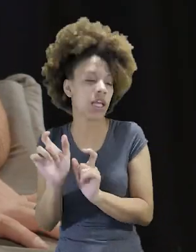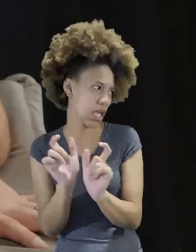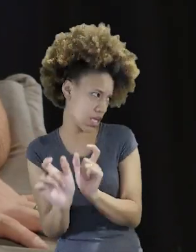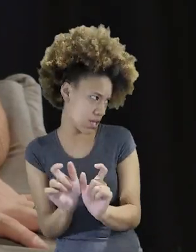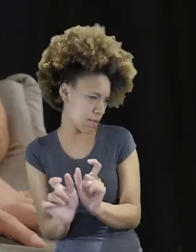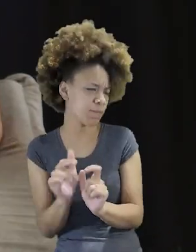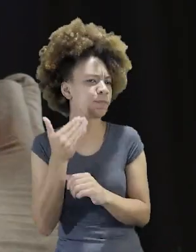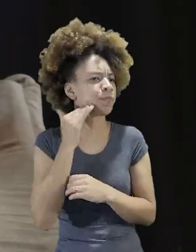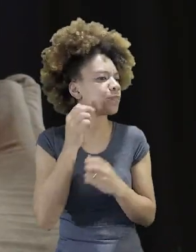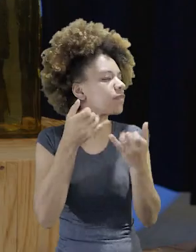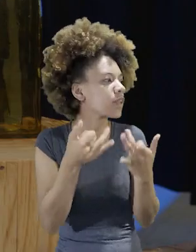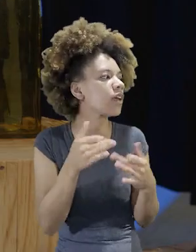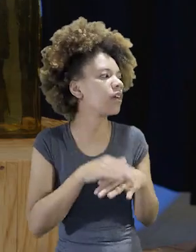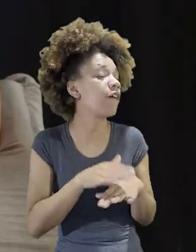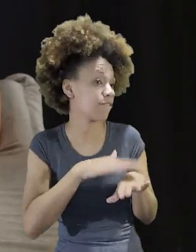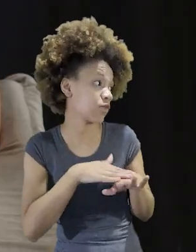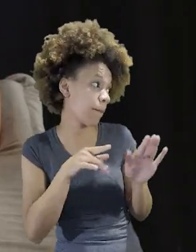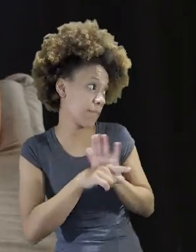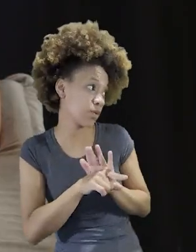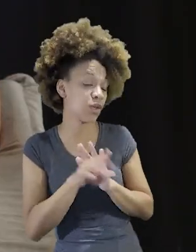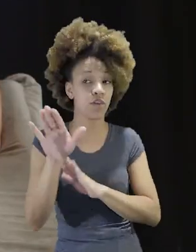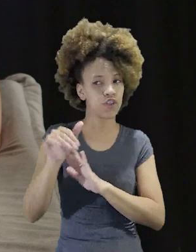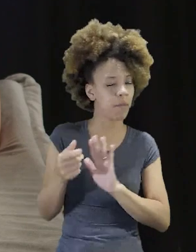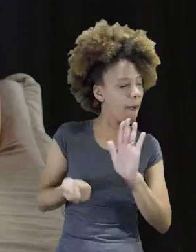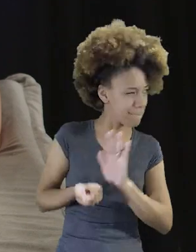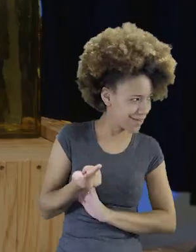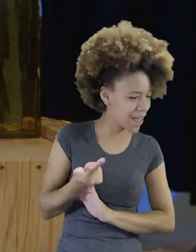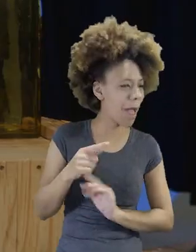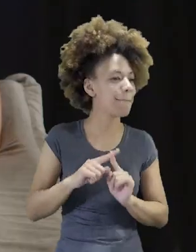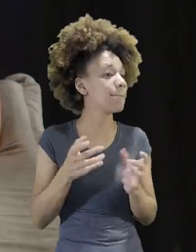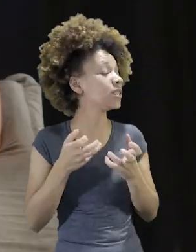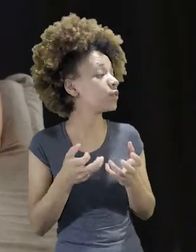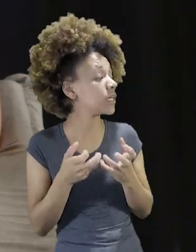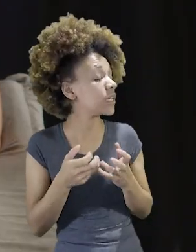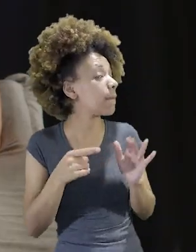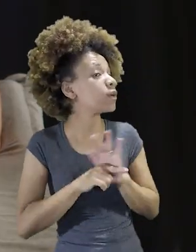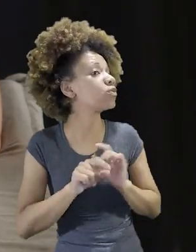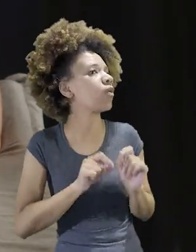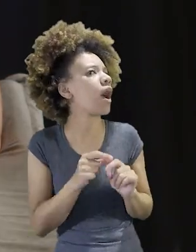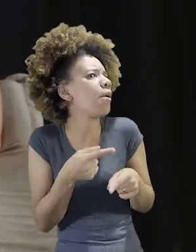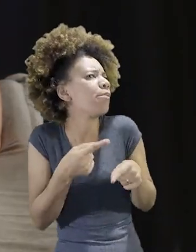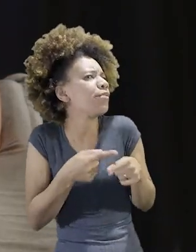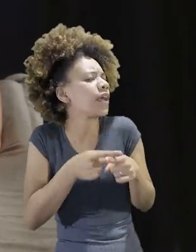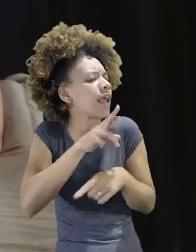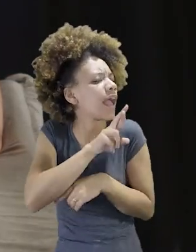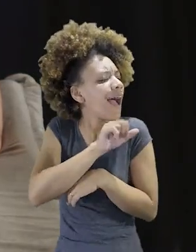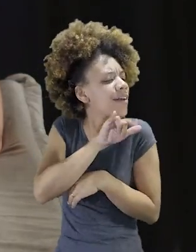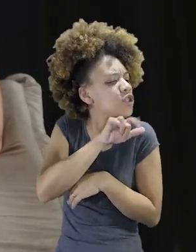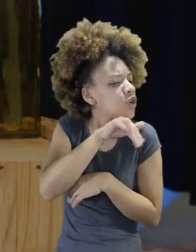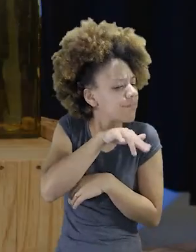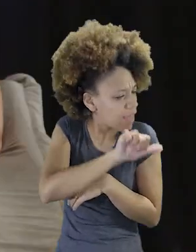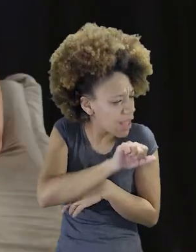eu queria entender que você me explicasse eu vou fazer uma pergunta e eu vou chamar o patrocinador mas eu queria fazer uma pergunta que assim por que que